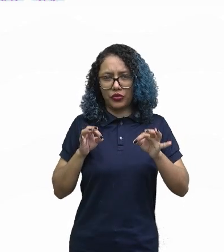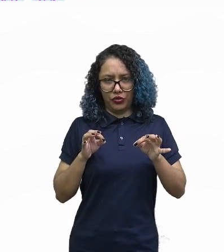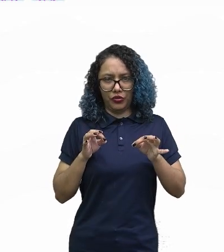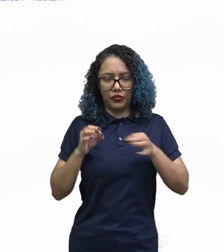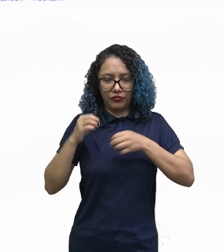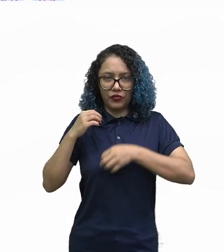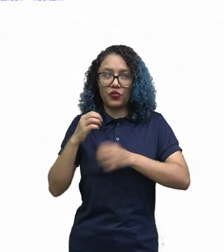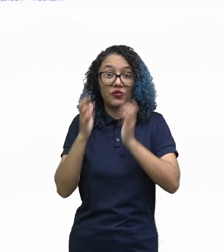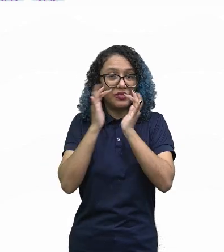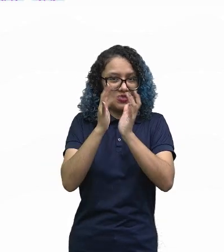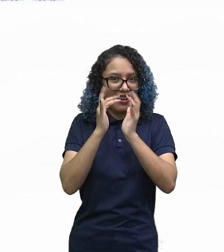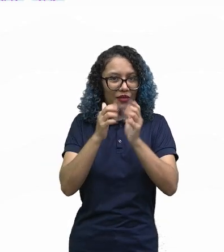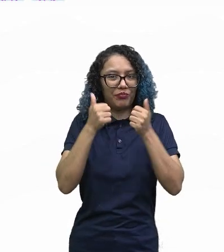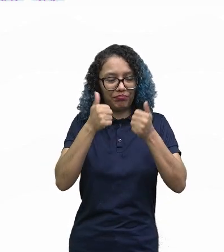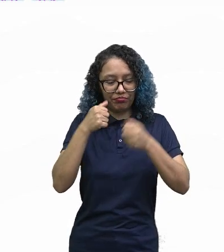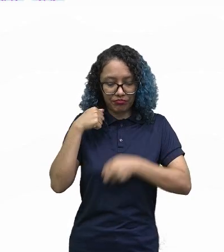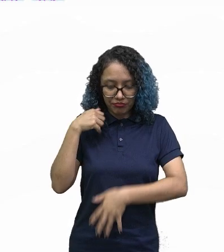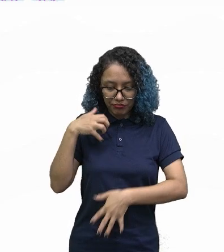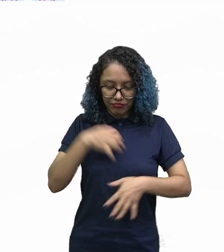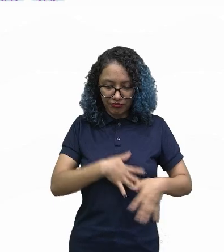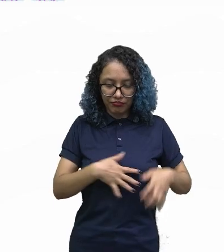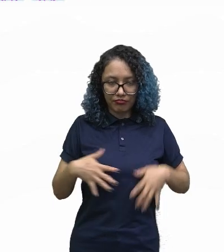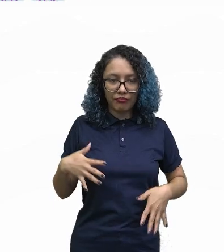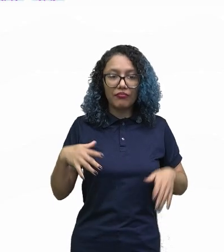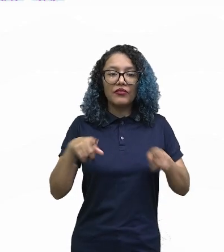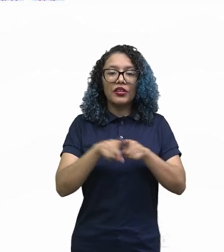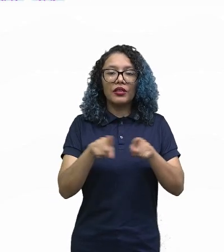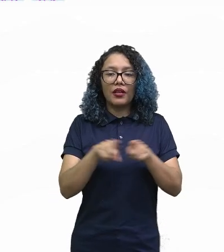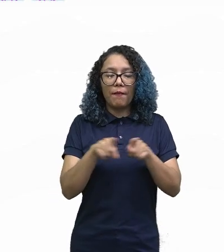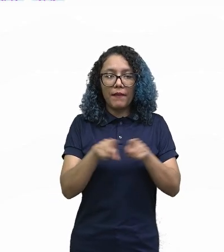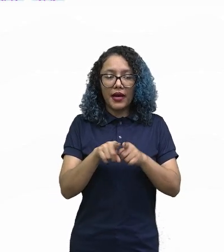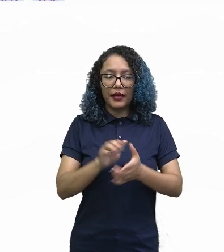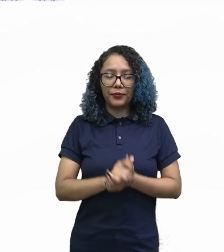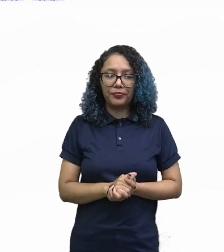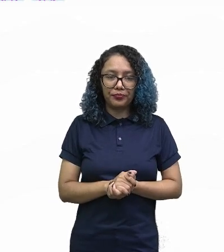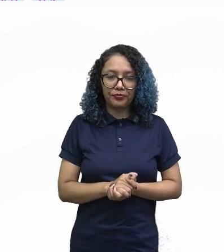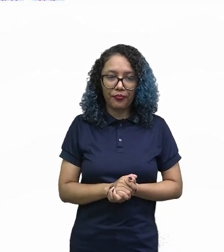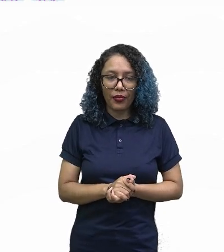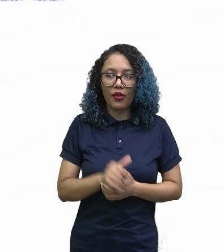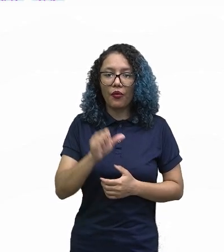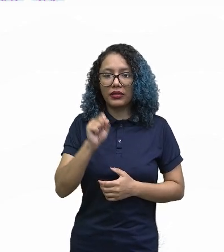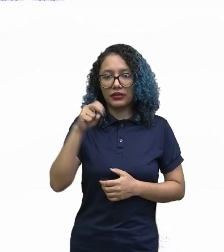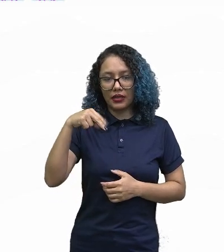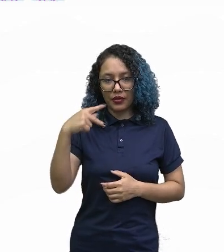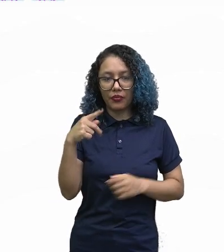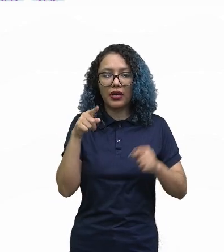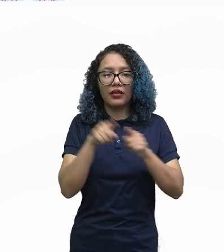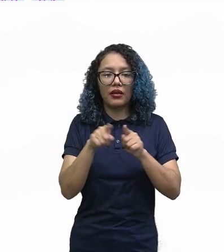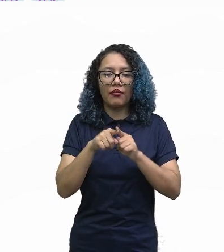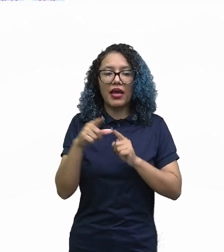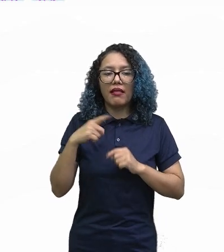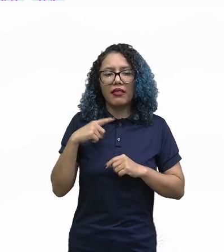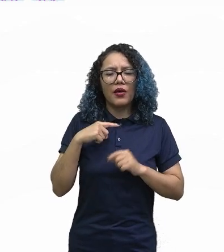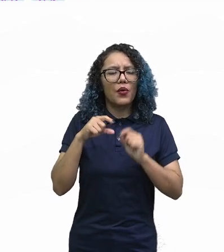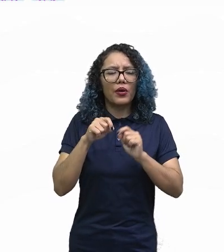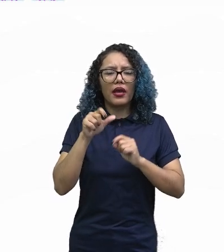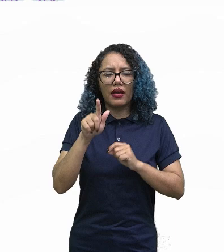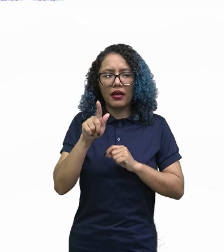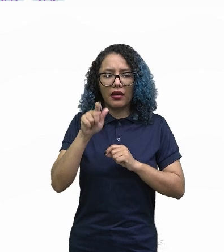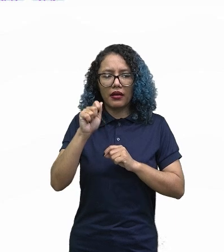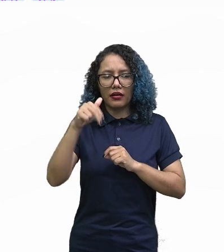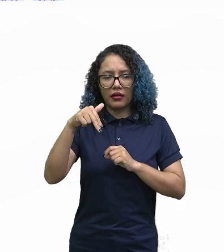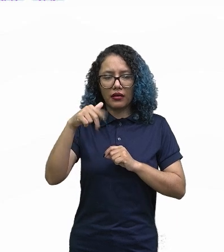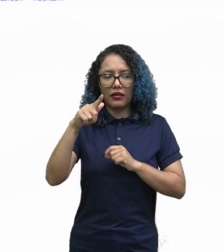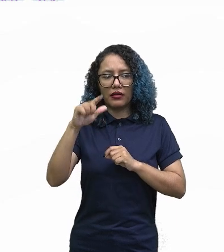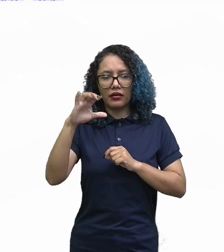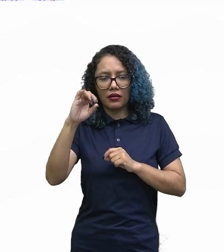central. E além dos nervos, a gente sabe também que o sistema nervoso periférico compõe ali os gânglios. O que são os